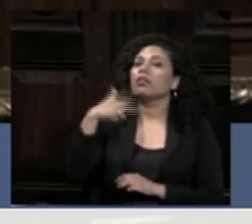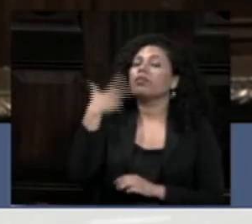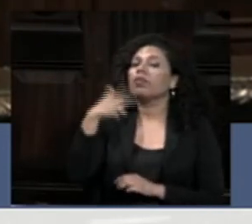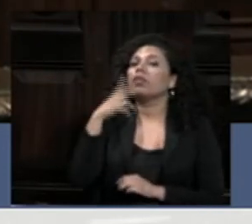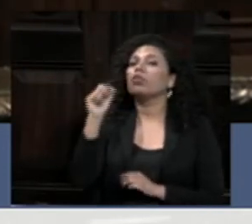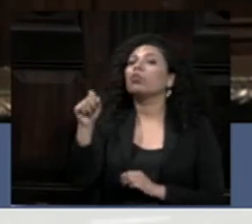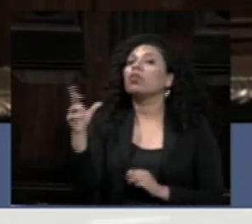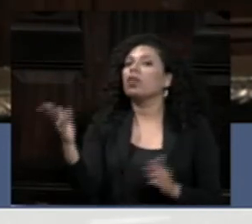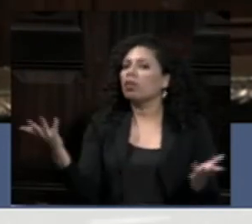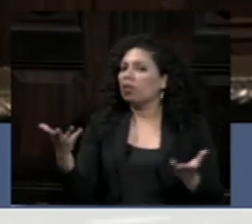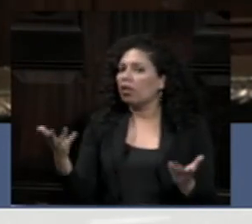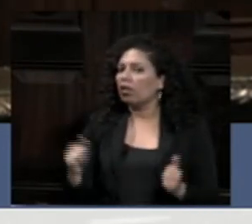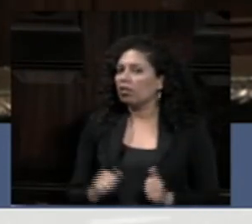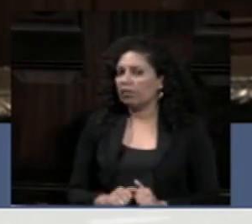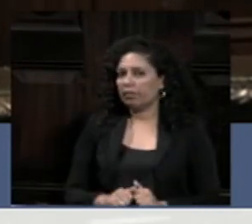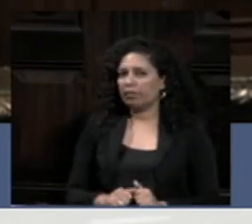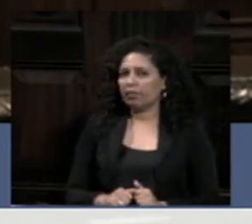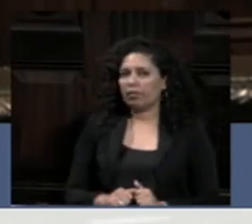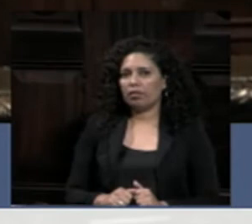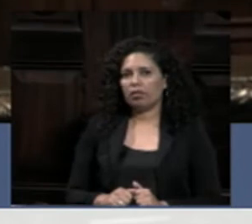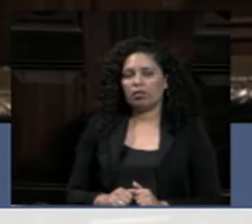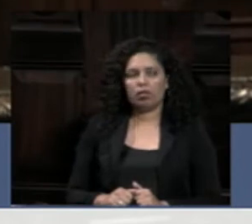anunciado no